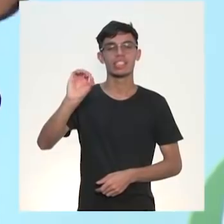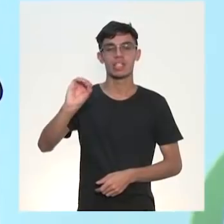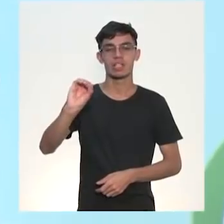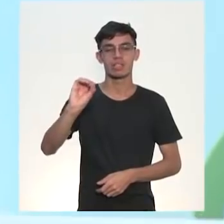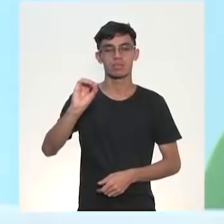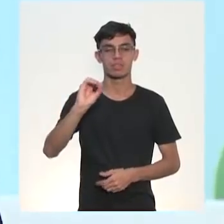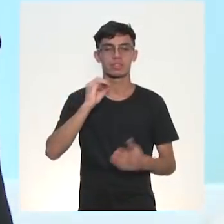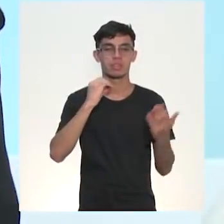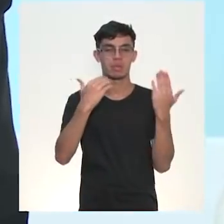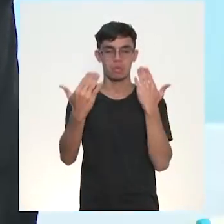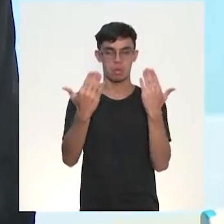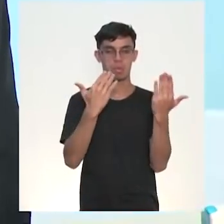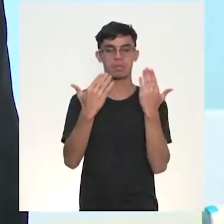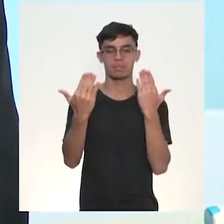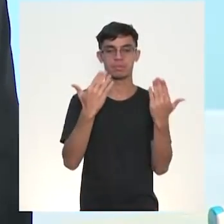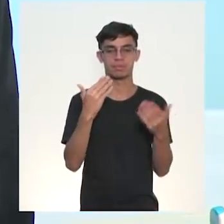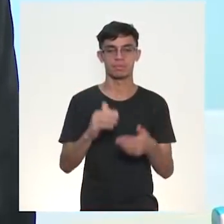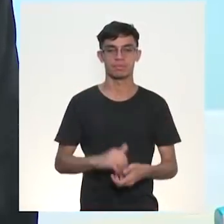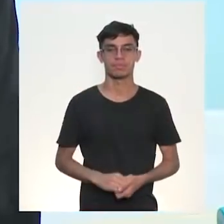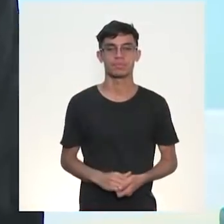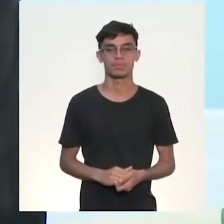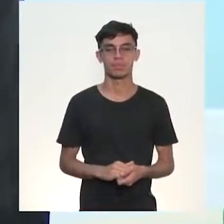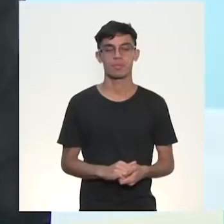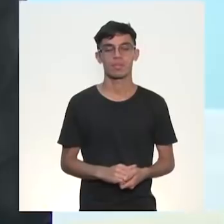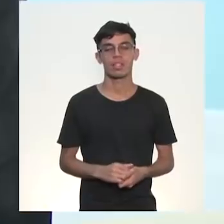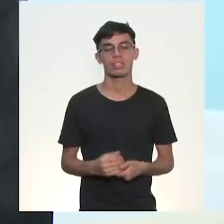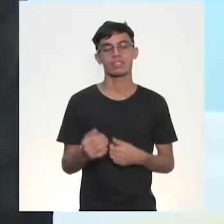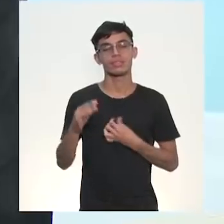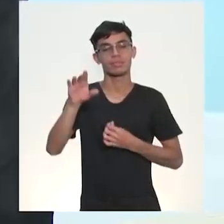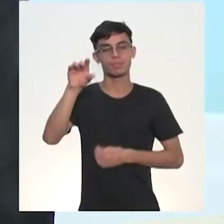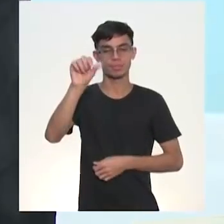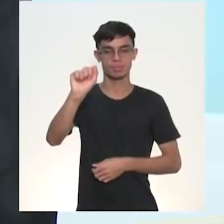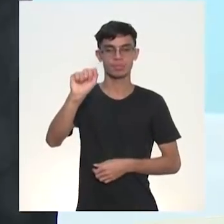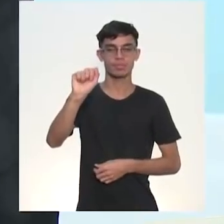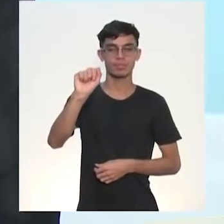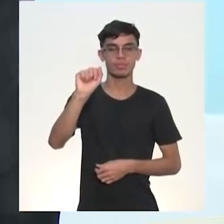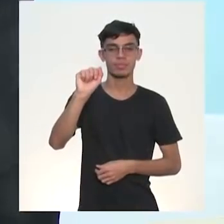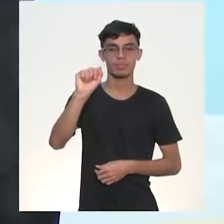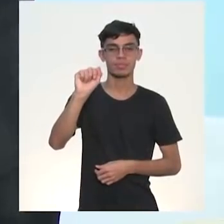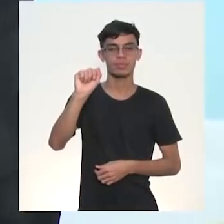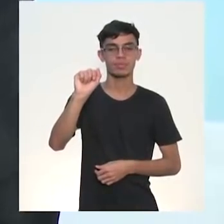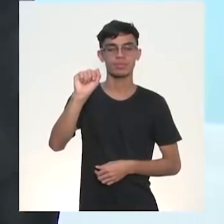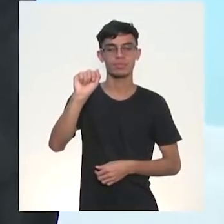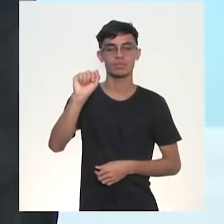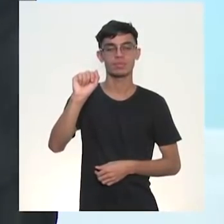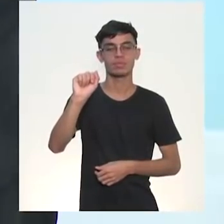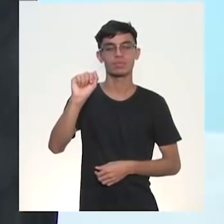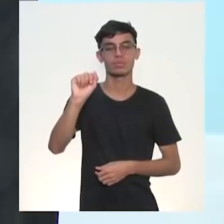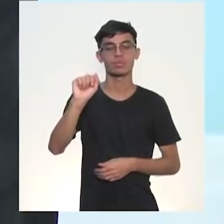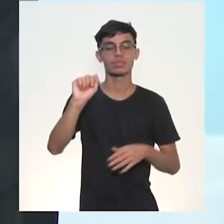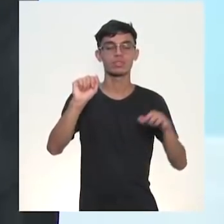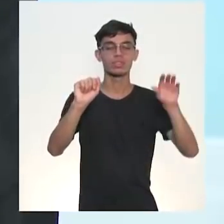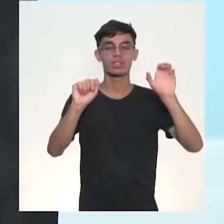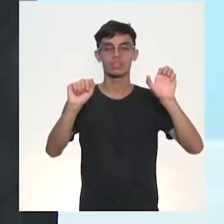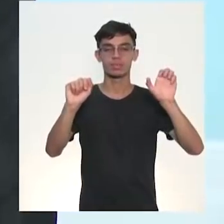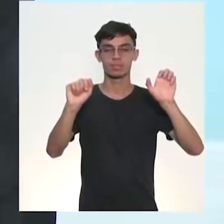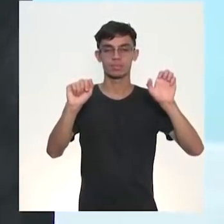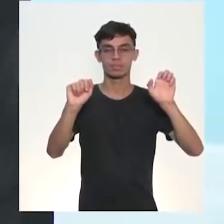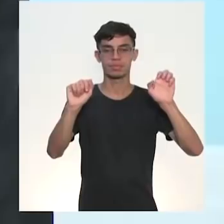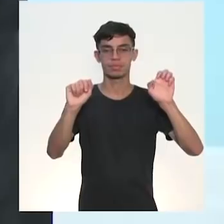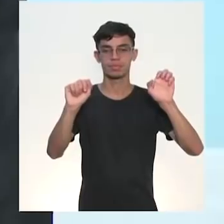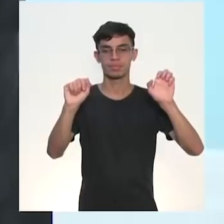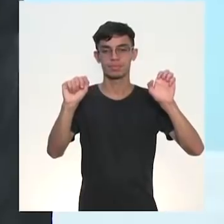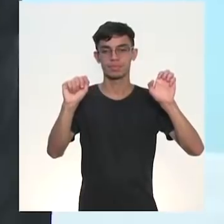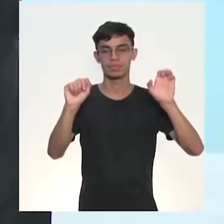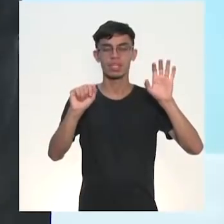poder comparar aqui. Olha, um foi classificado com A e o outro foi classificado com E, né? Então,